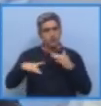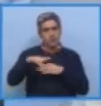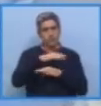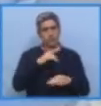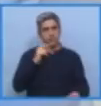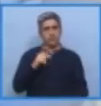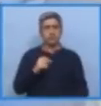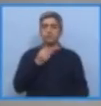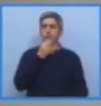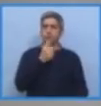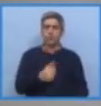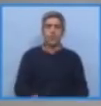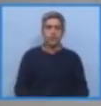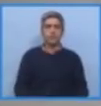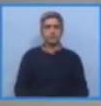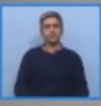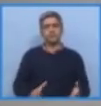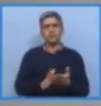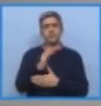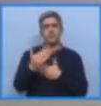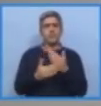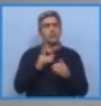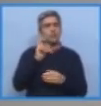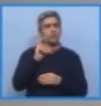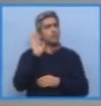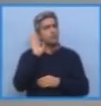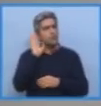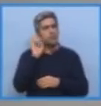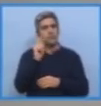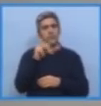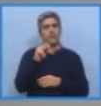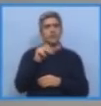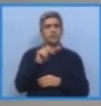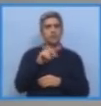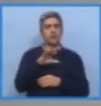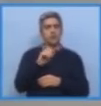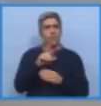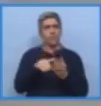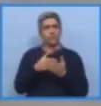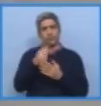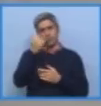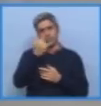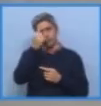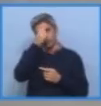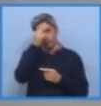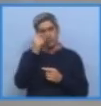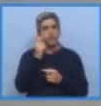homem. Muito bem, vamos então avançar na escuta do Evangelho proposto para este segundo domingo da